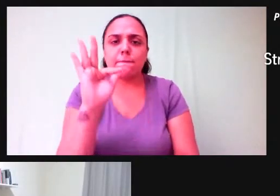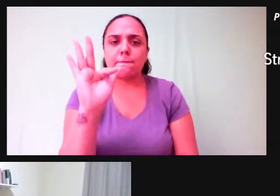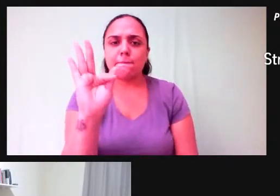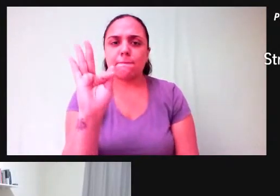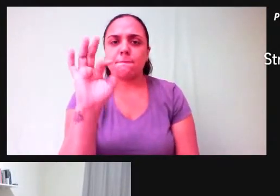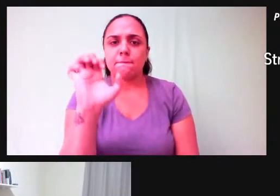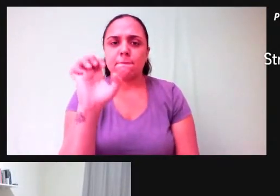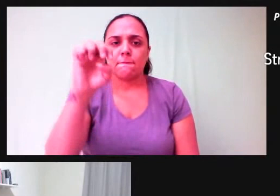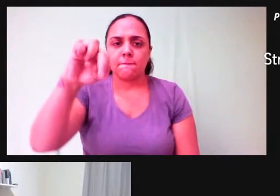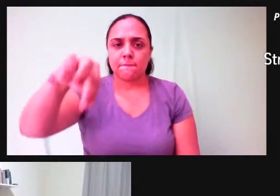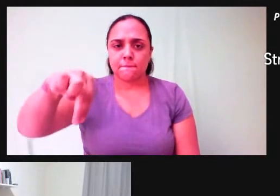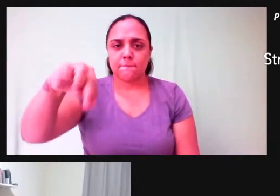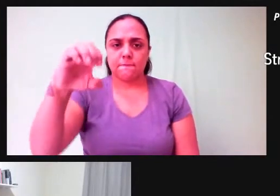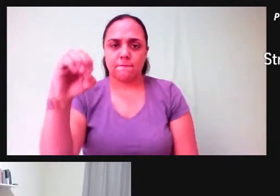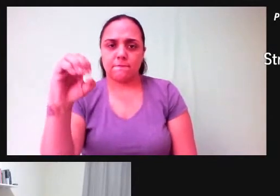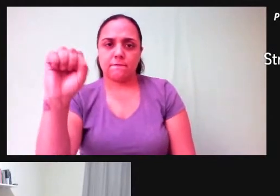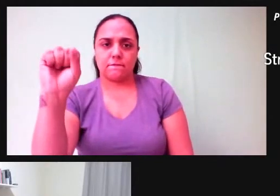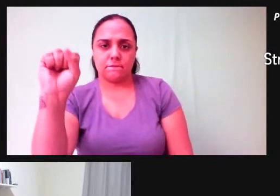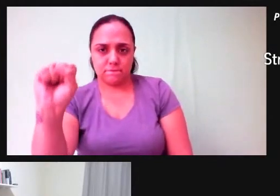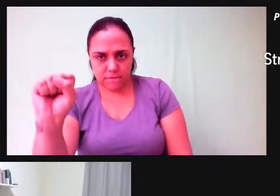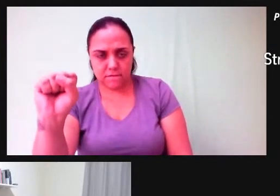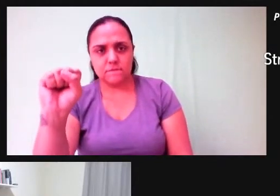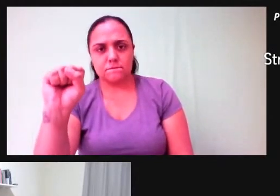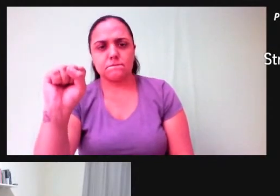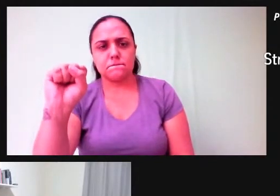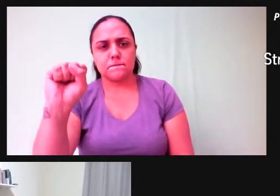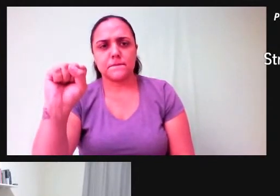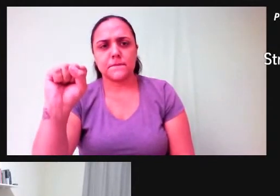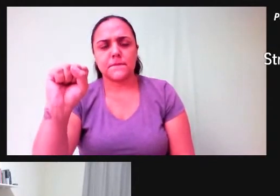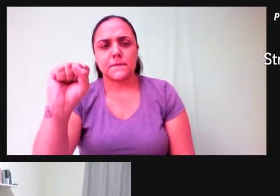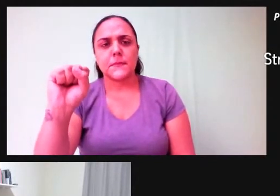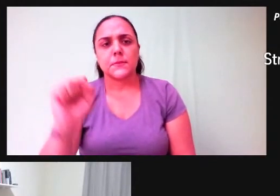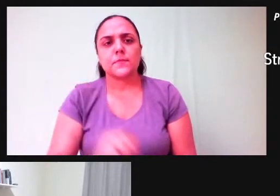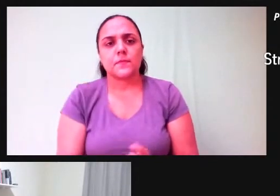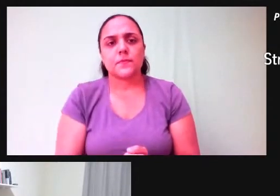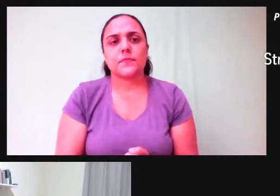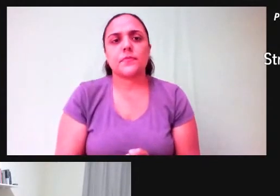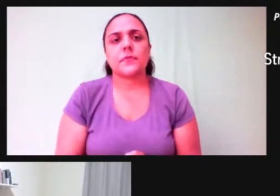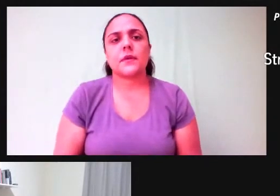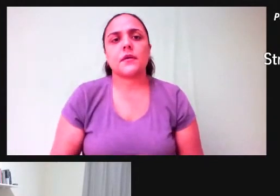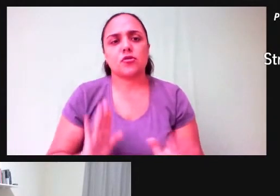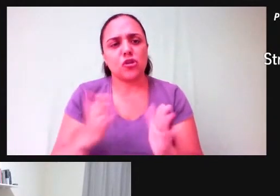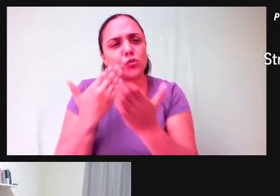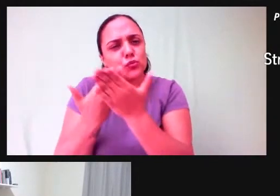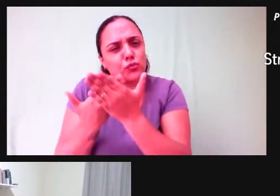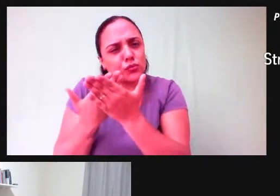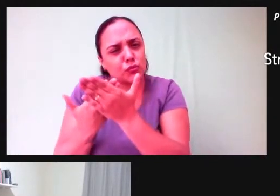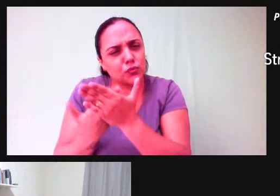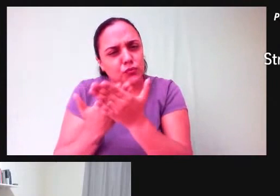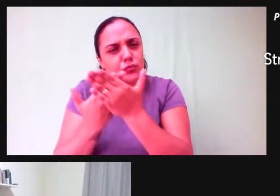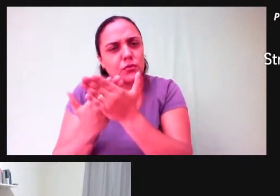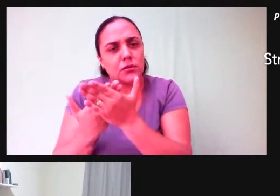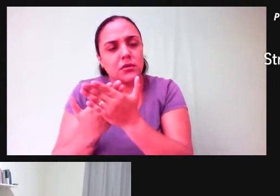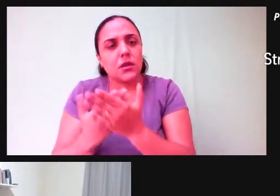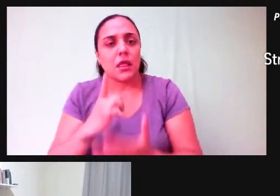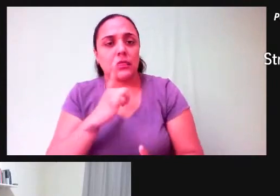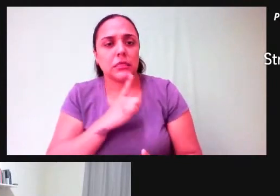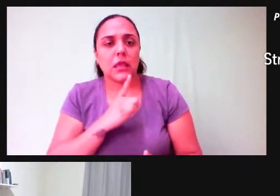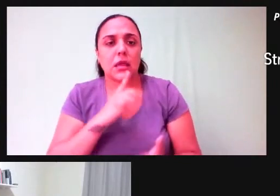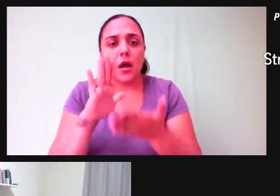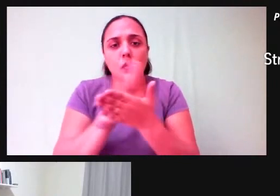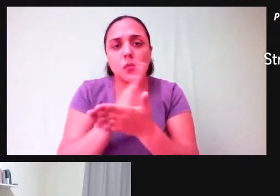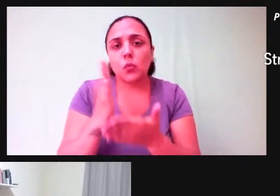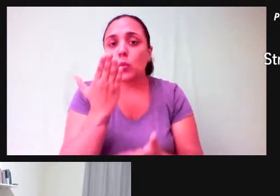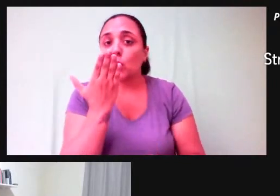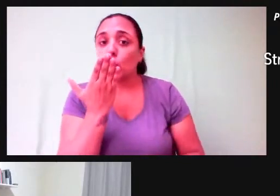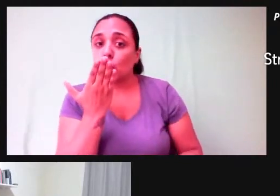e salicilatos e oxalatos também, né? Oxalatos são outros fatores também antinutricionais e que também têm